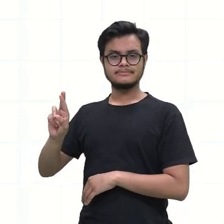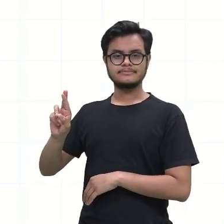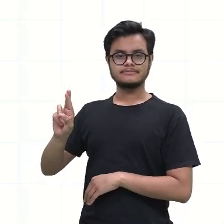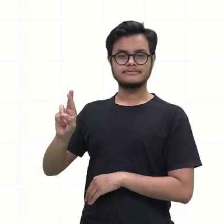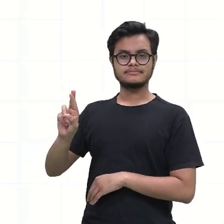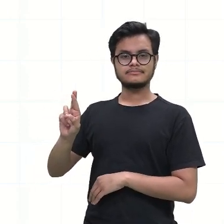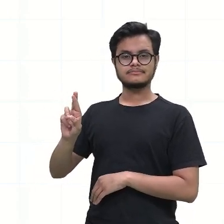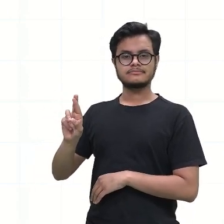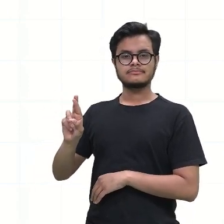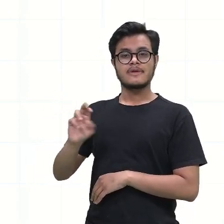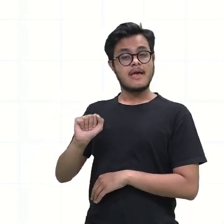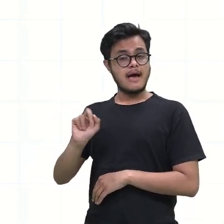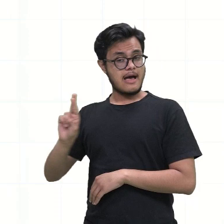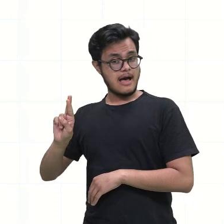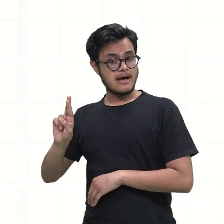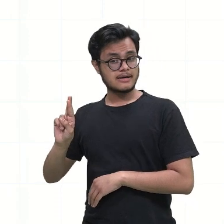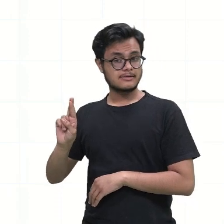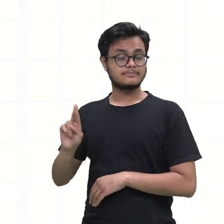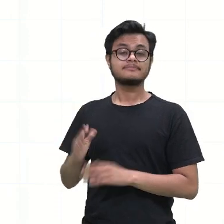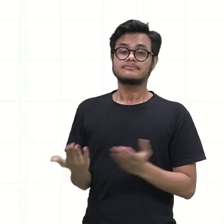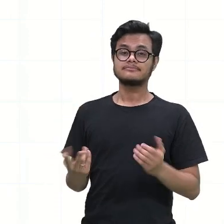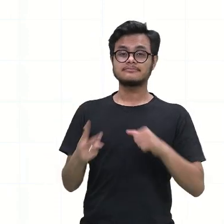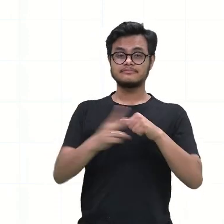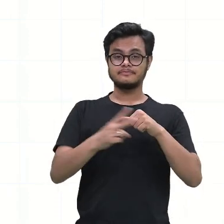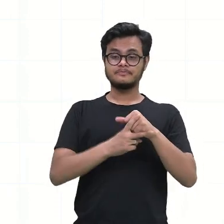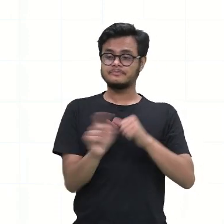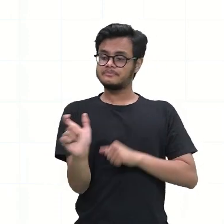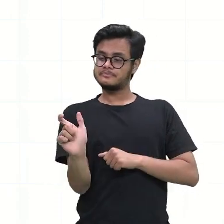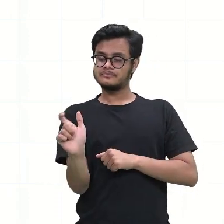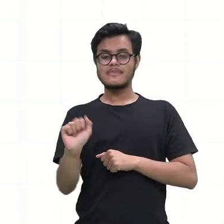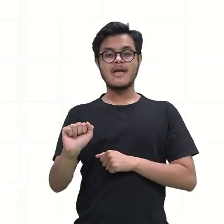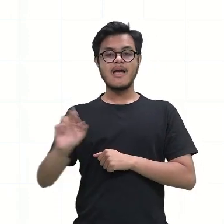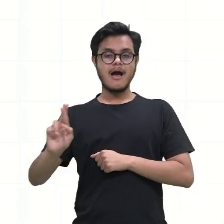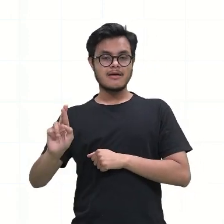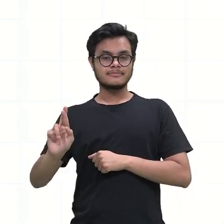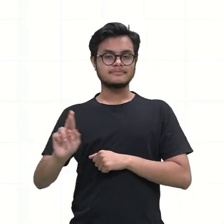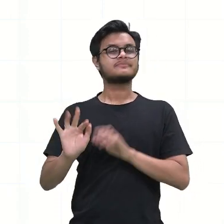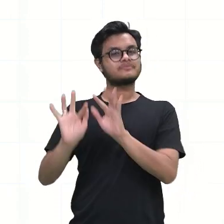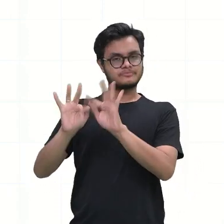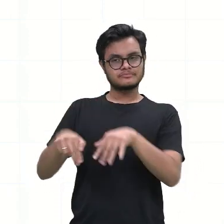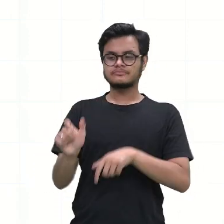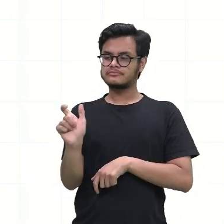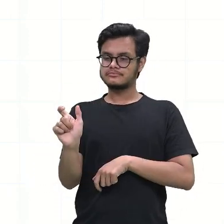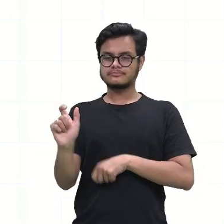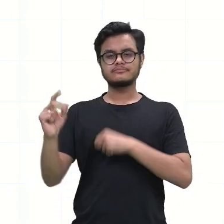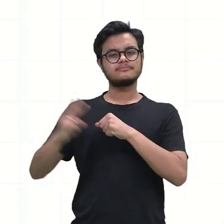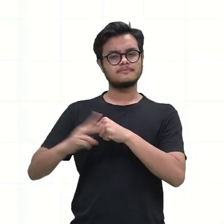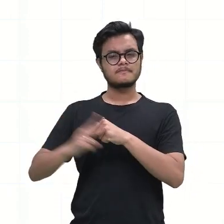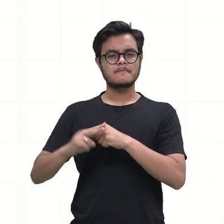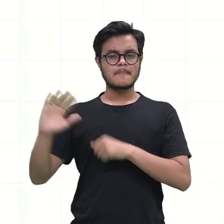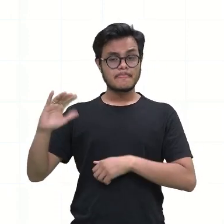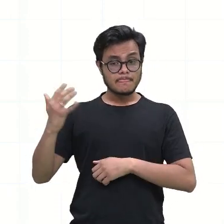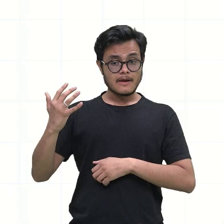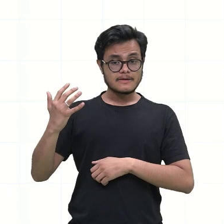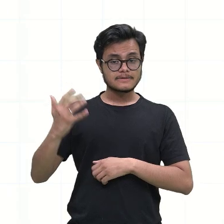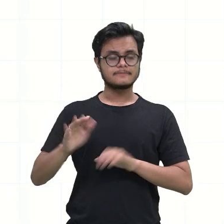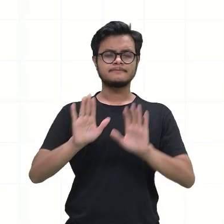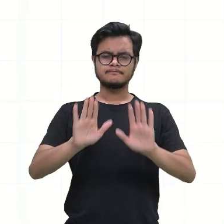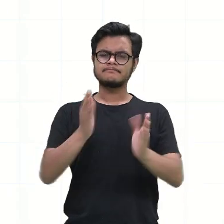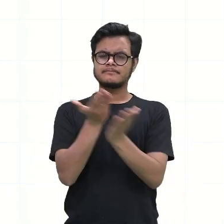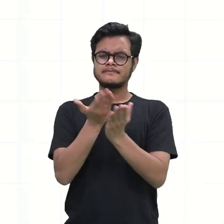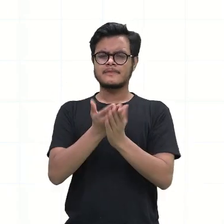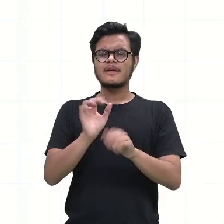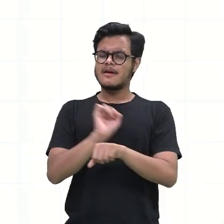olha aí, ar. Então, notem que os verbos eles têm esse final. São os verbos que nós vamos trabalhar. Daqui a pouquinho